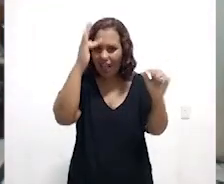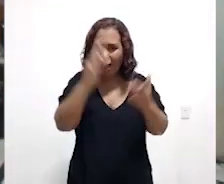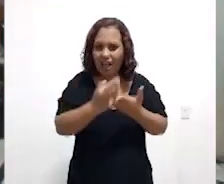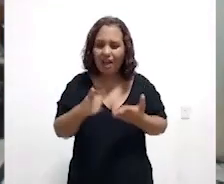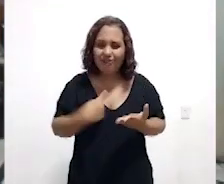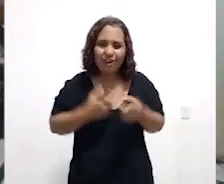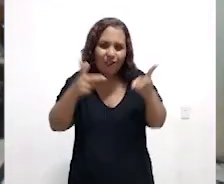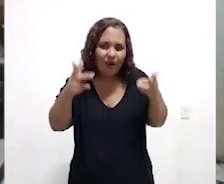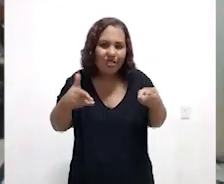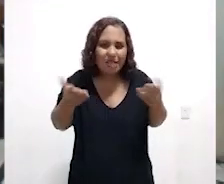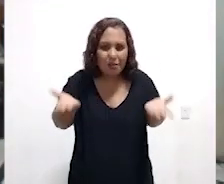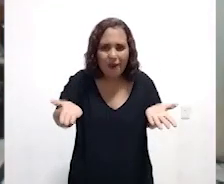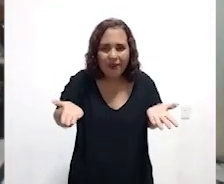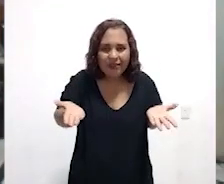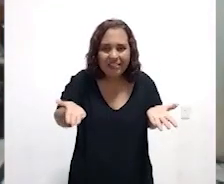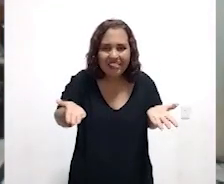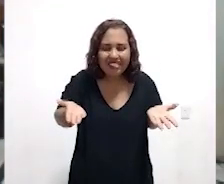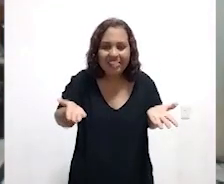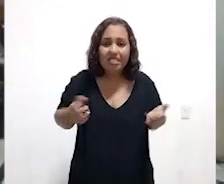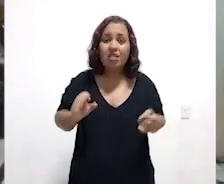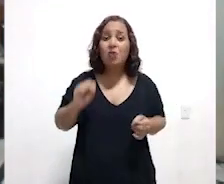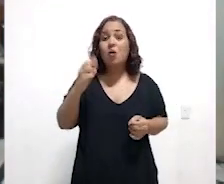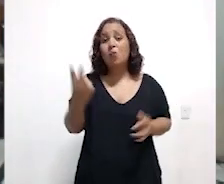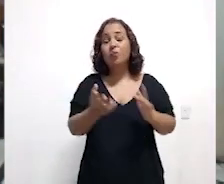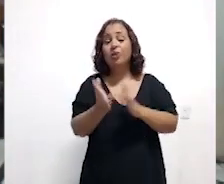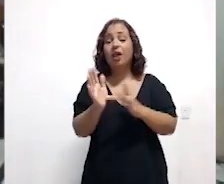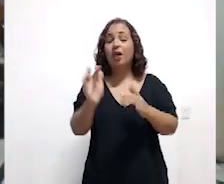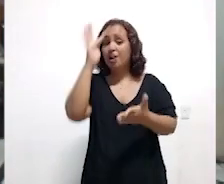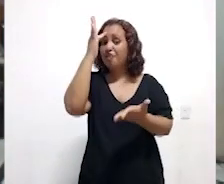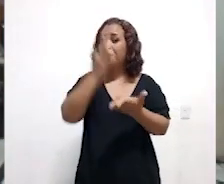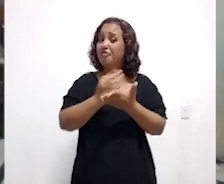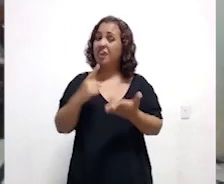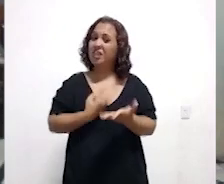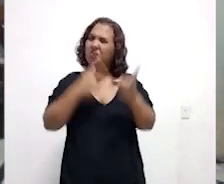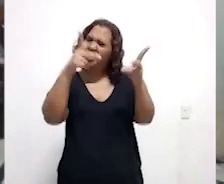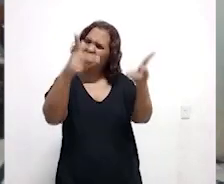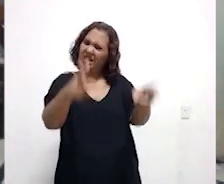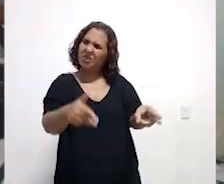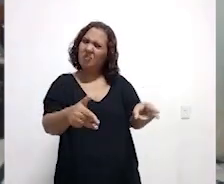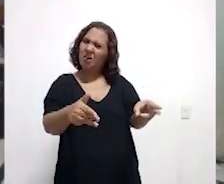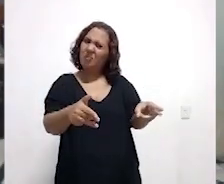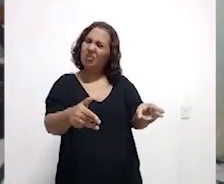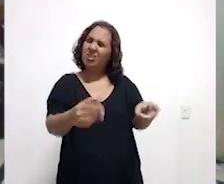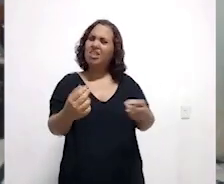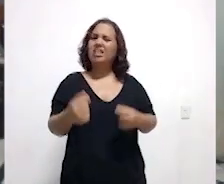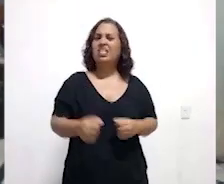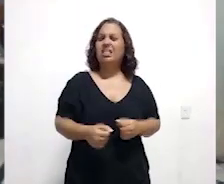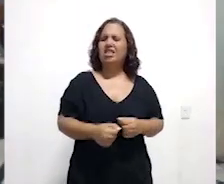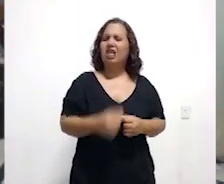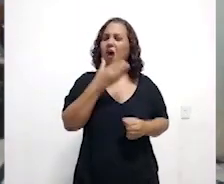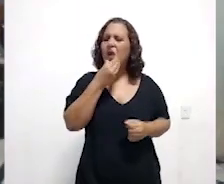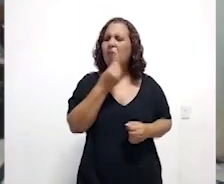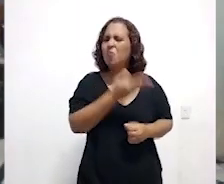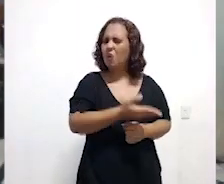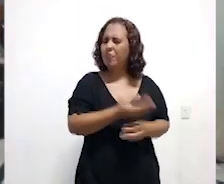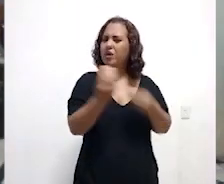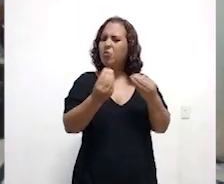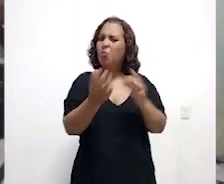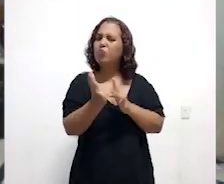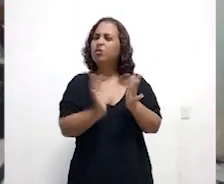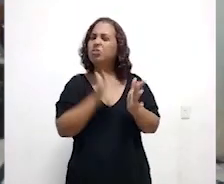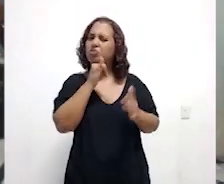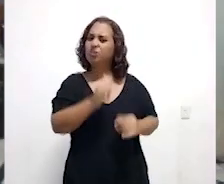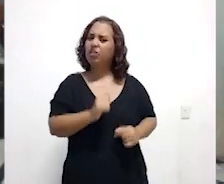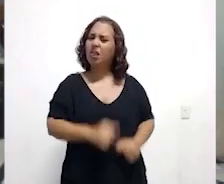mesma forma? Ou homem incrédulo, ou mulher incrédula, ou ele vai